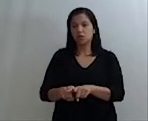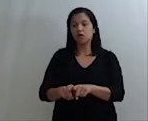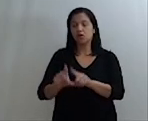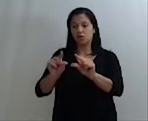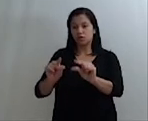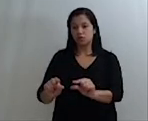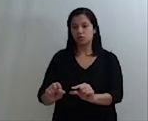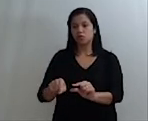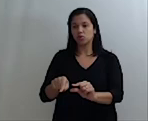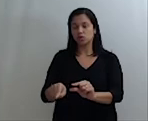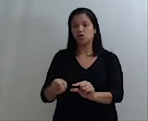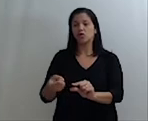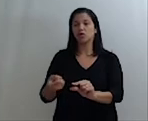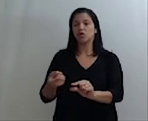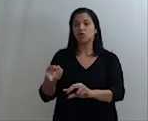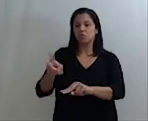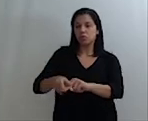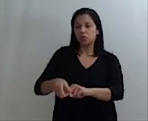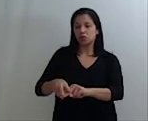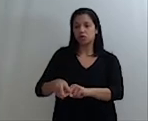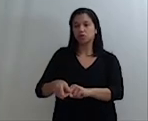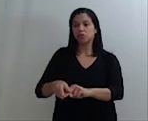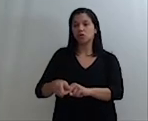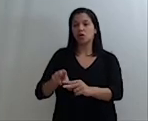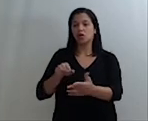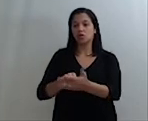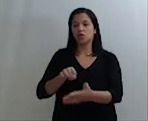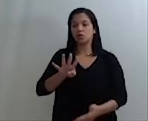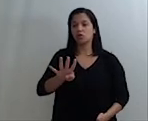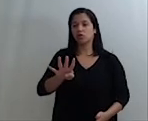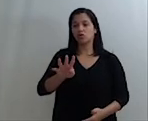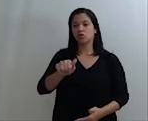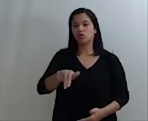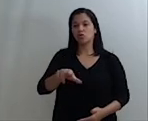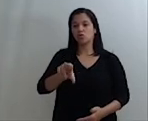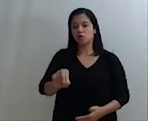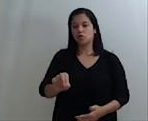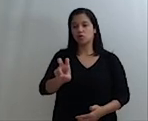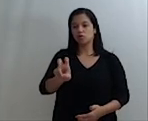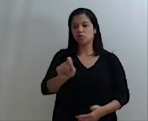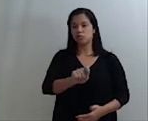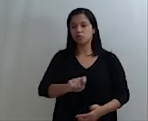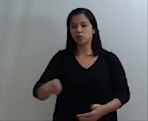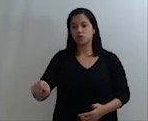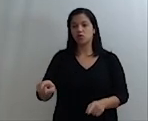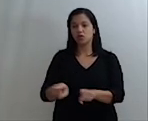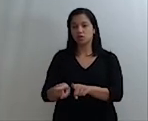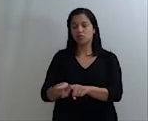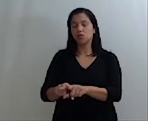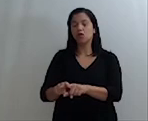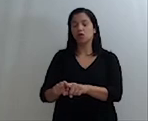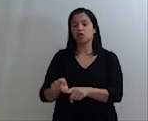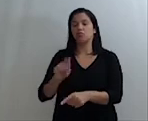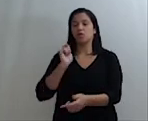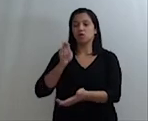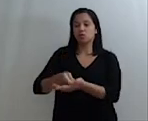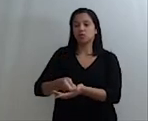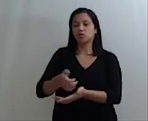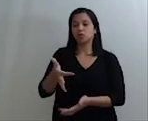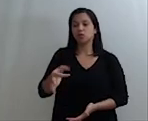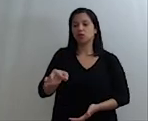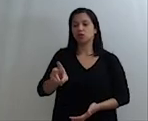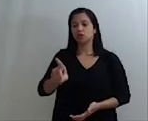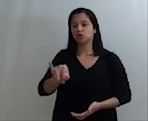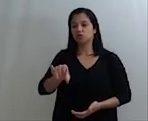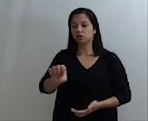conseguinte reduzir a sua reprimenda para 4 anos 5 meses e 9 dias de inclusão e pagamento de 10 dias multas desse cência da decisão os